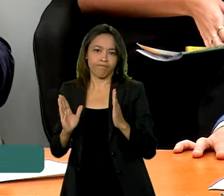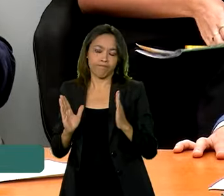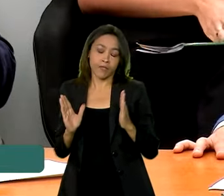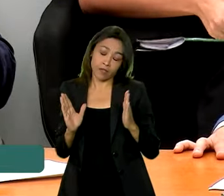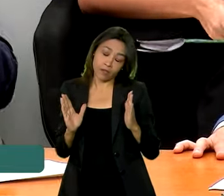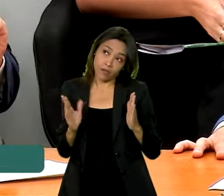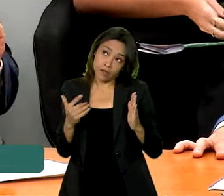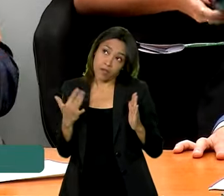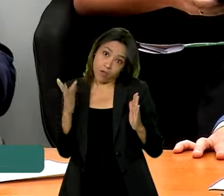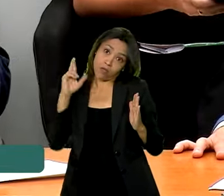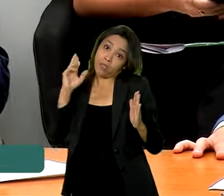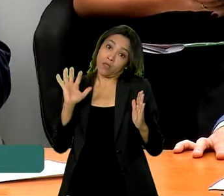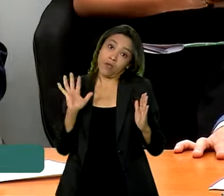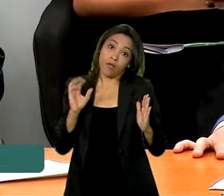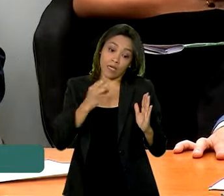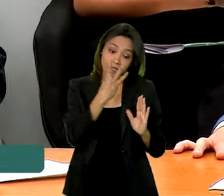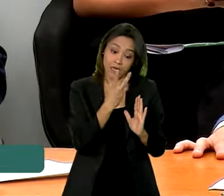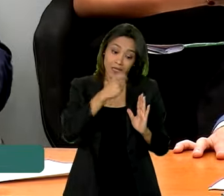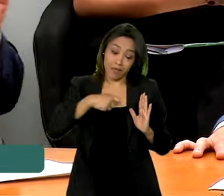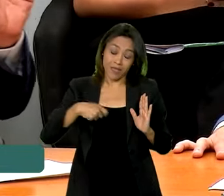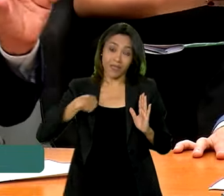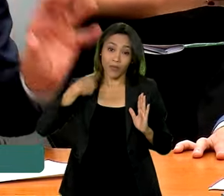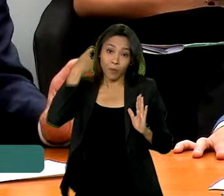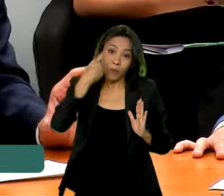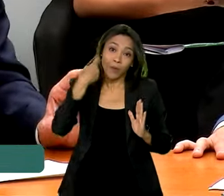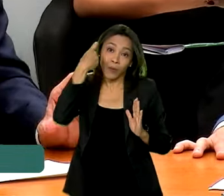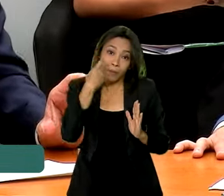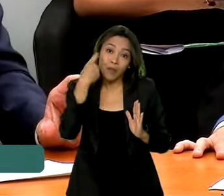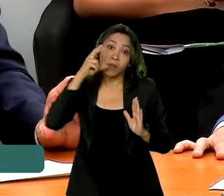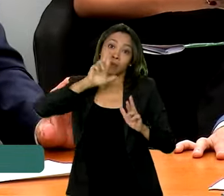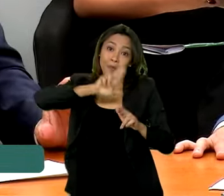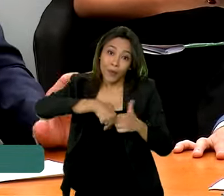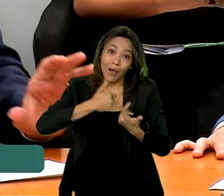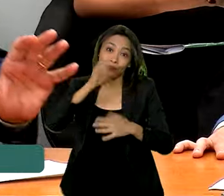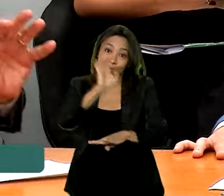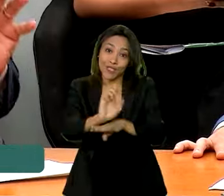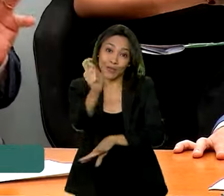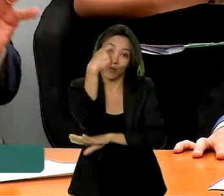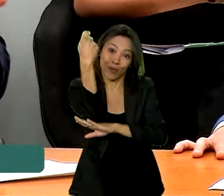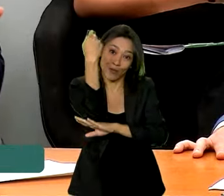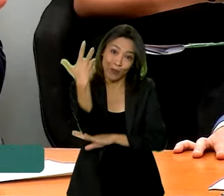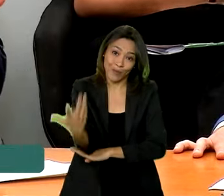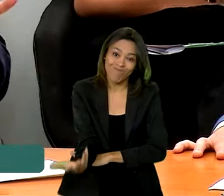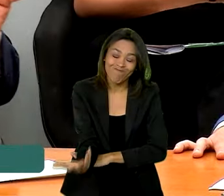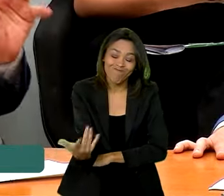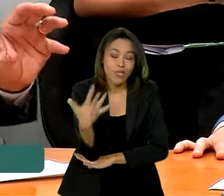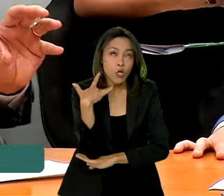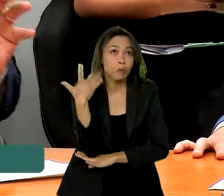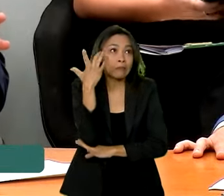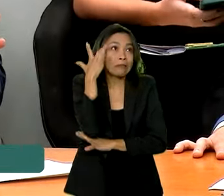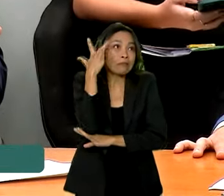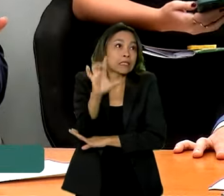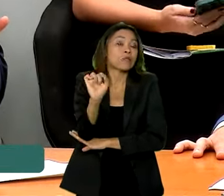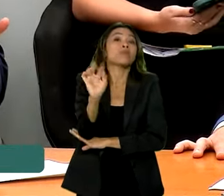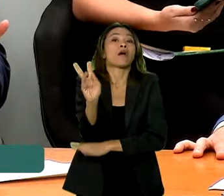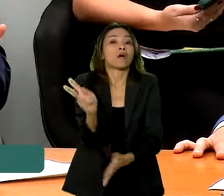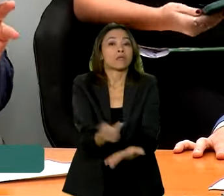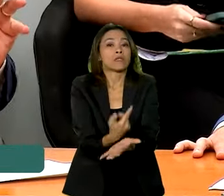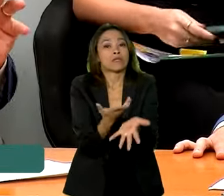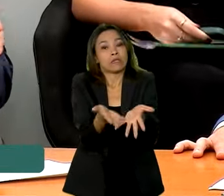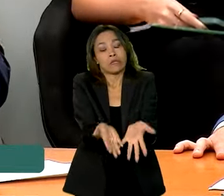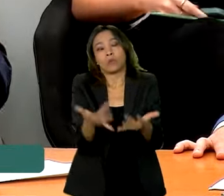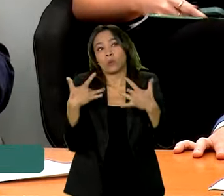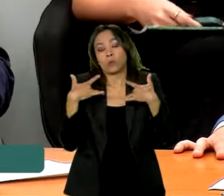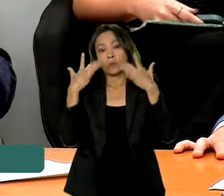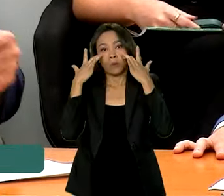não, mas esse terceiro trimestre está me preocupando um pouquinho por causa do Rio Grande do Sul. Não sei o que vem de lá,